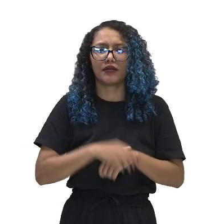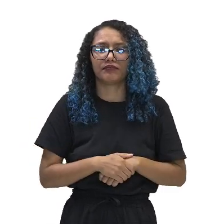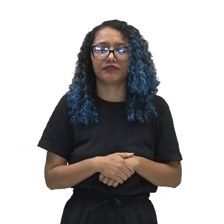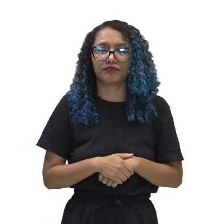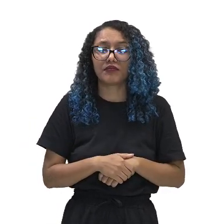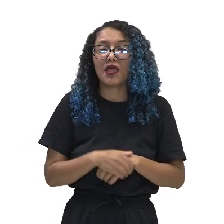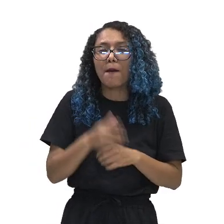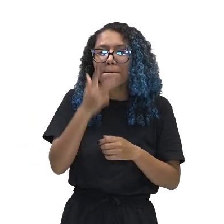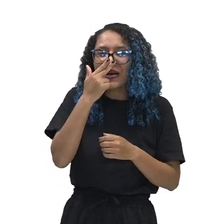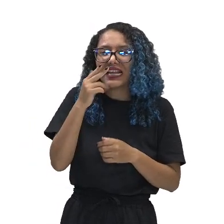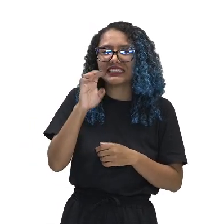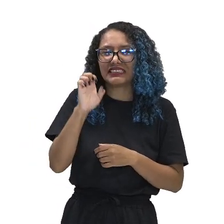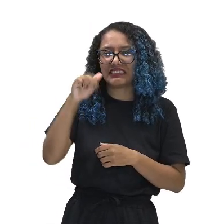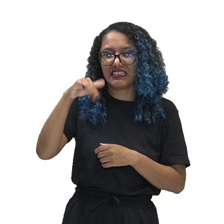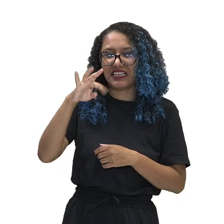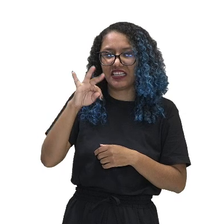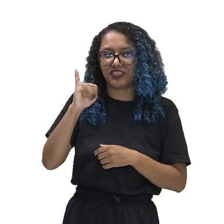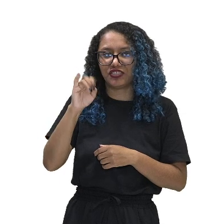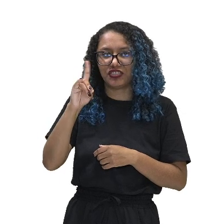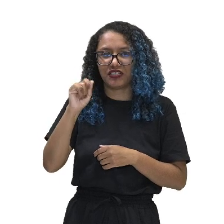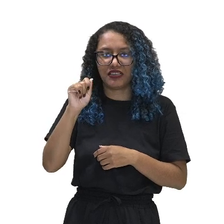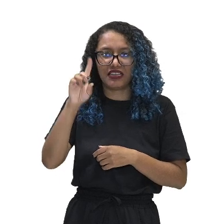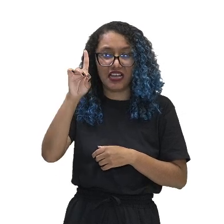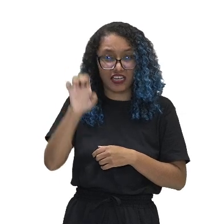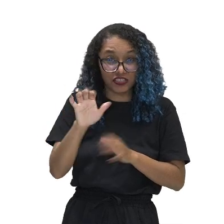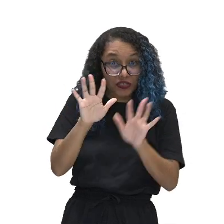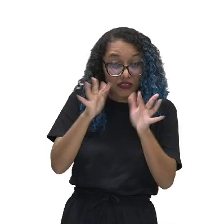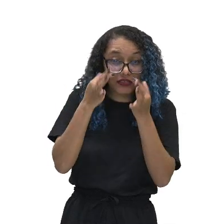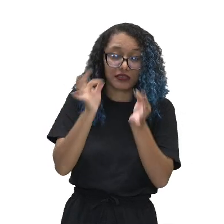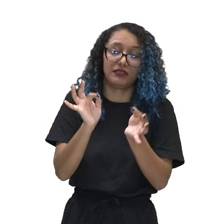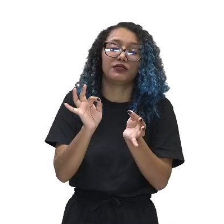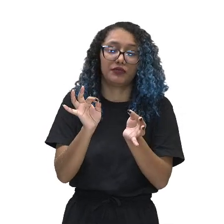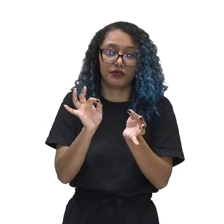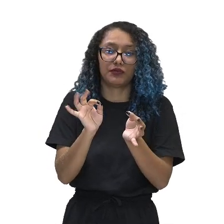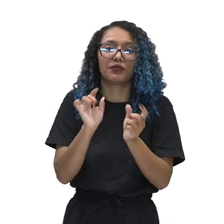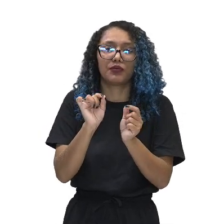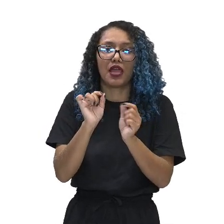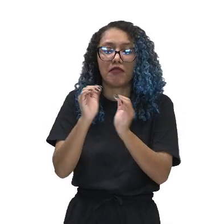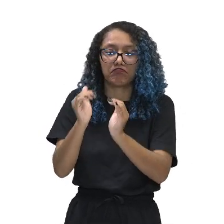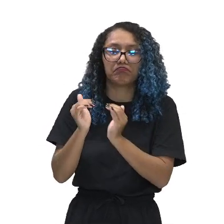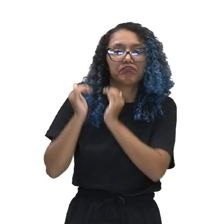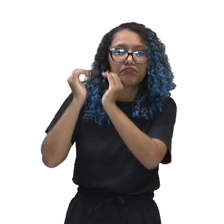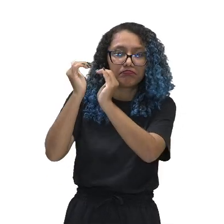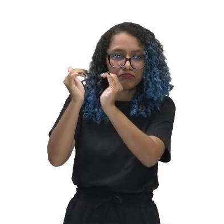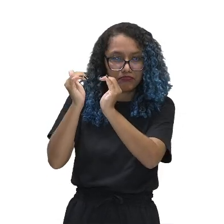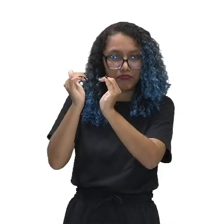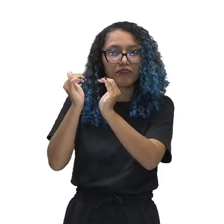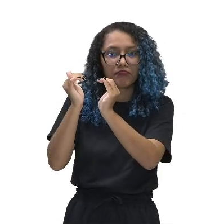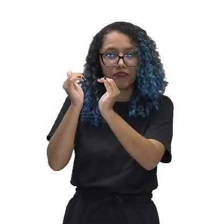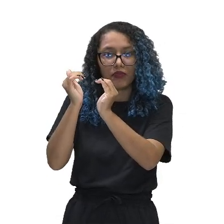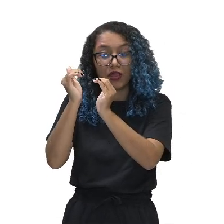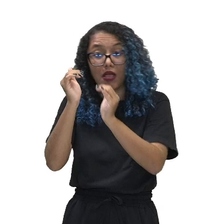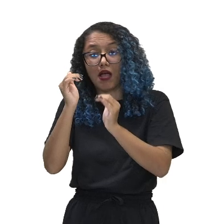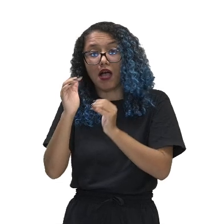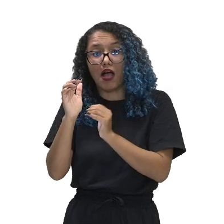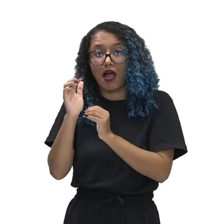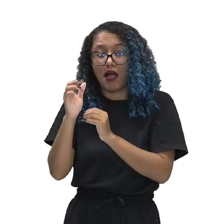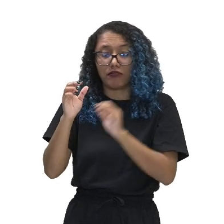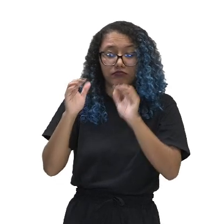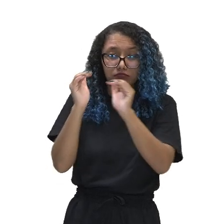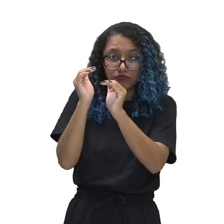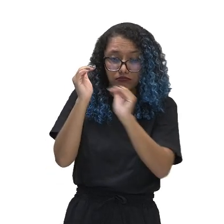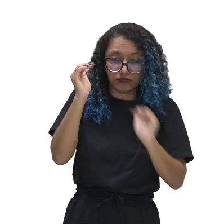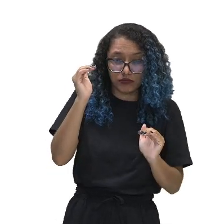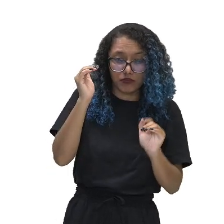entidade, observem bem, uma entidade superior ao indivíduo. Lembram?